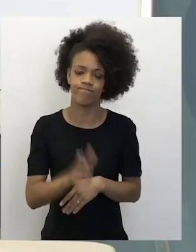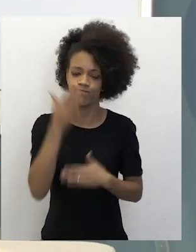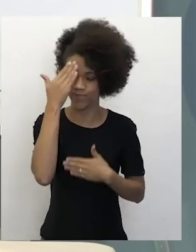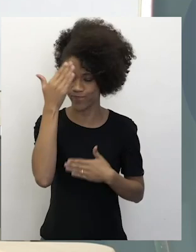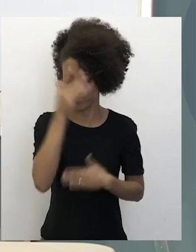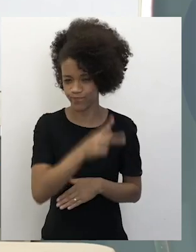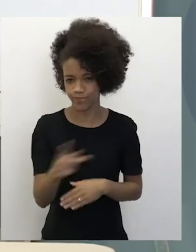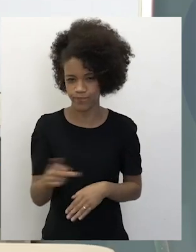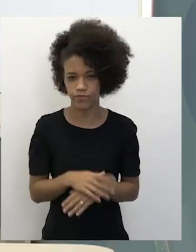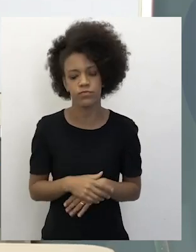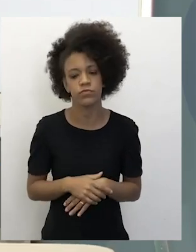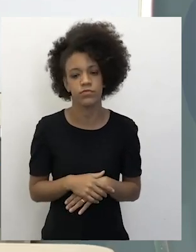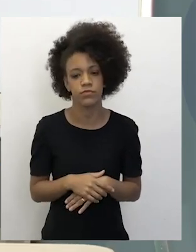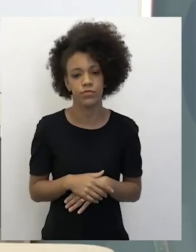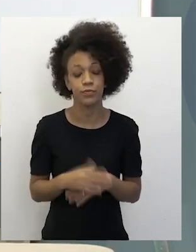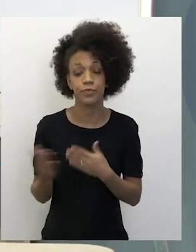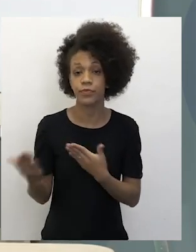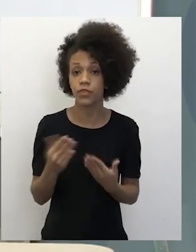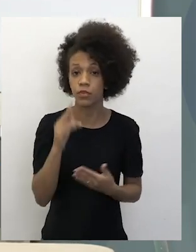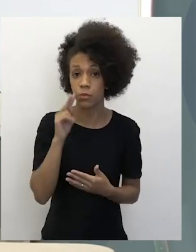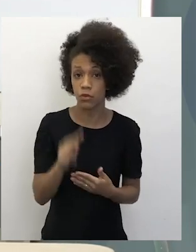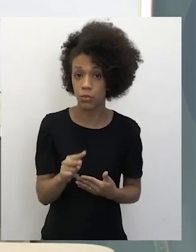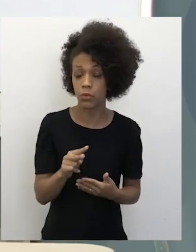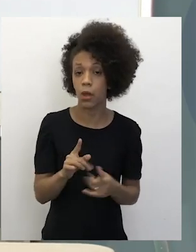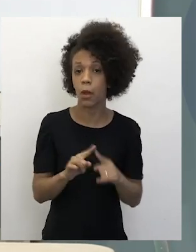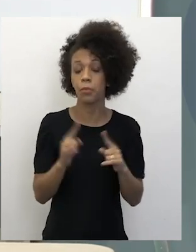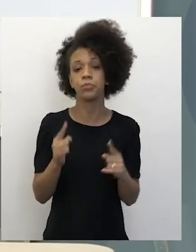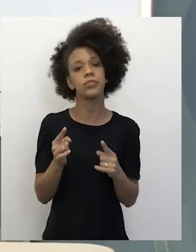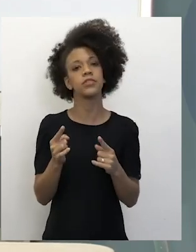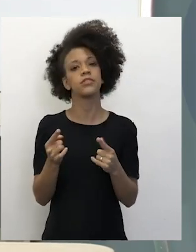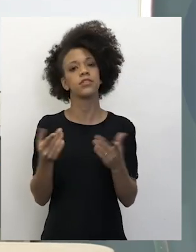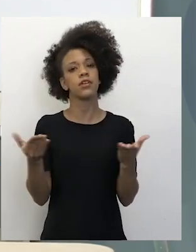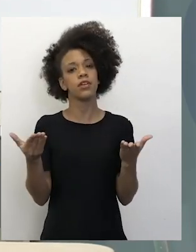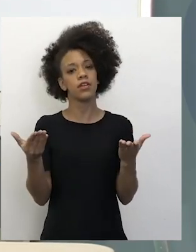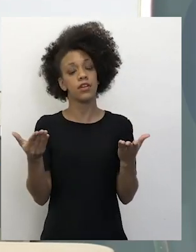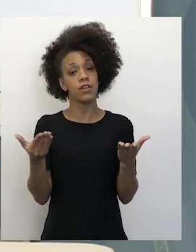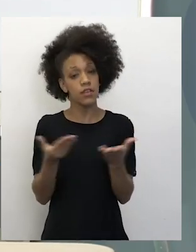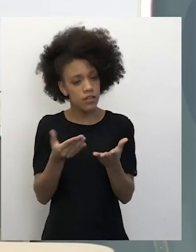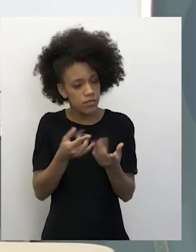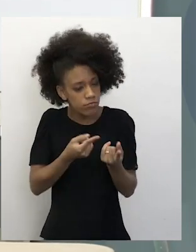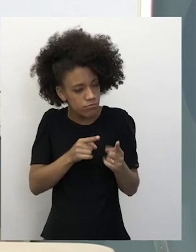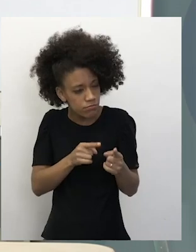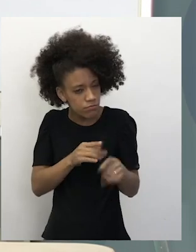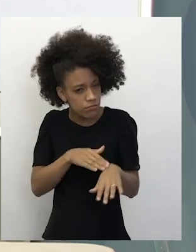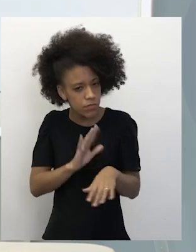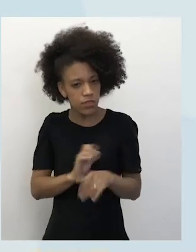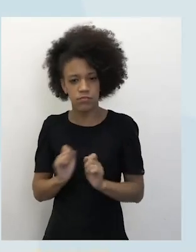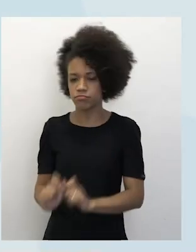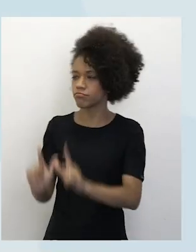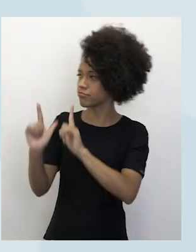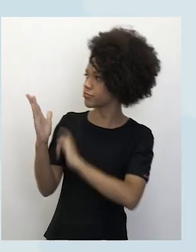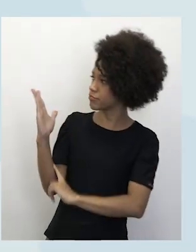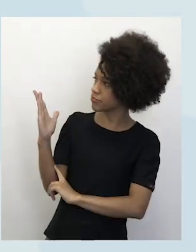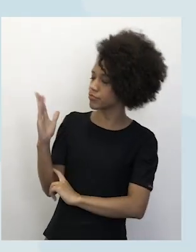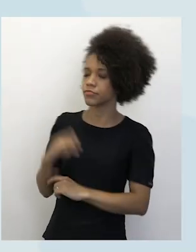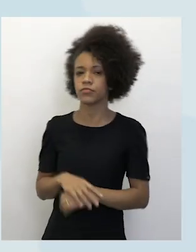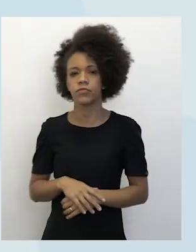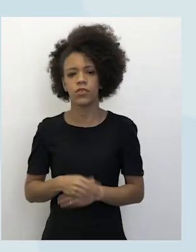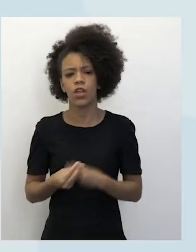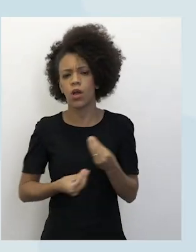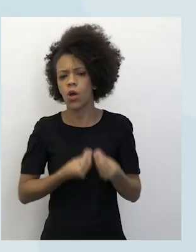professora Então vamos responder isso mas antes eu quero provocar o vocês um pouquinho mais na tela olha essa perguntinha